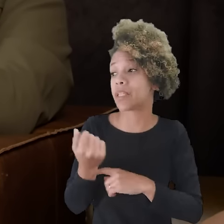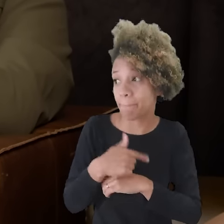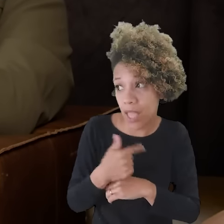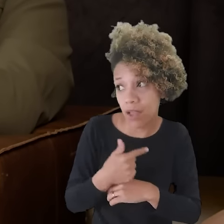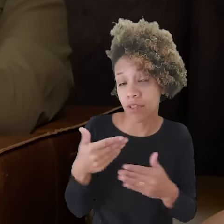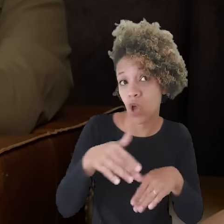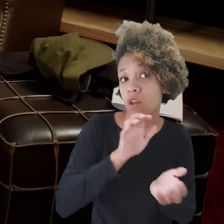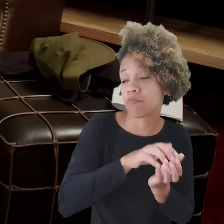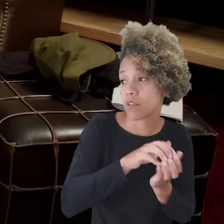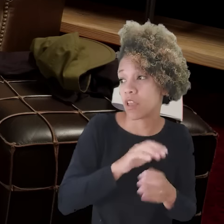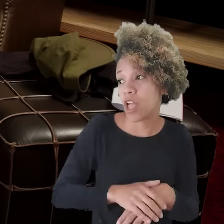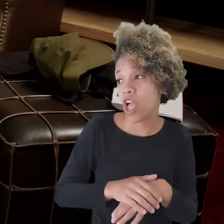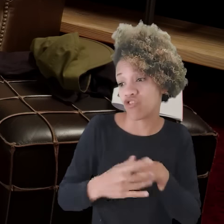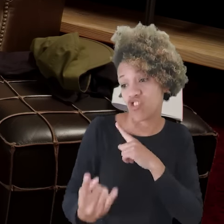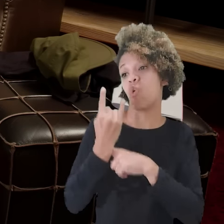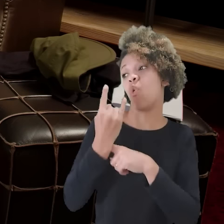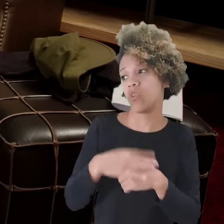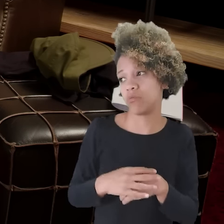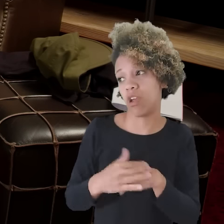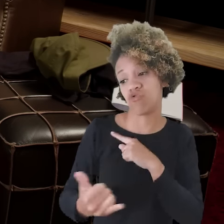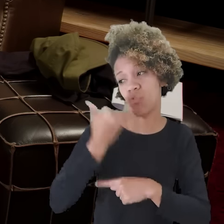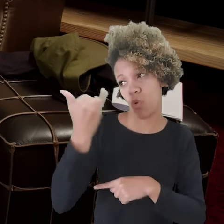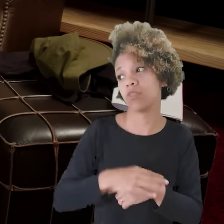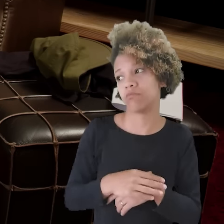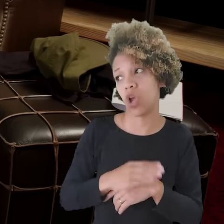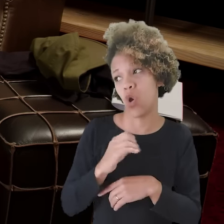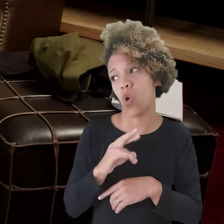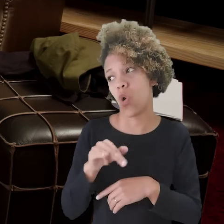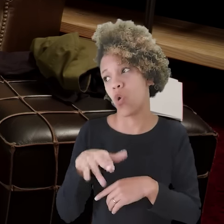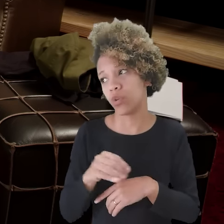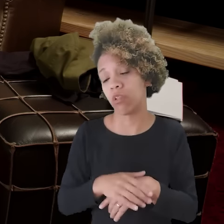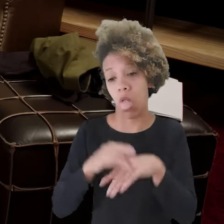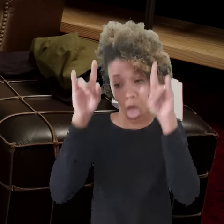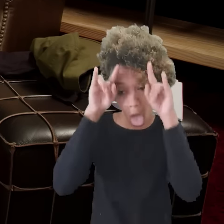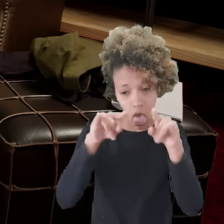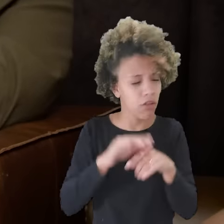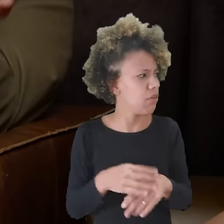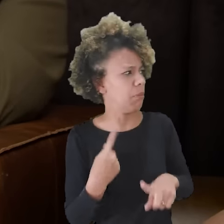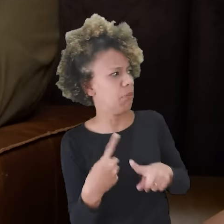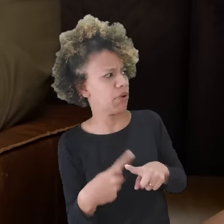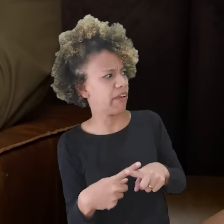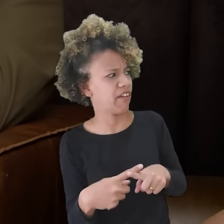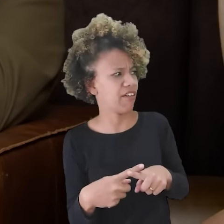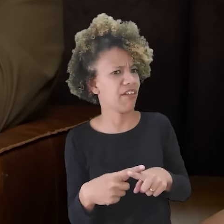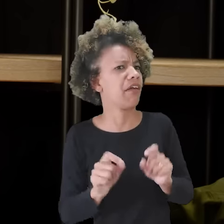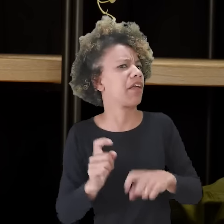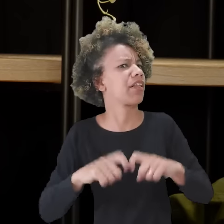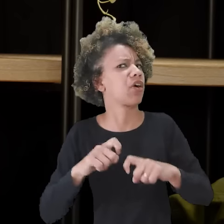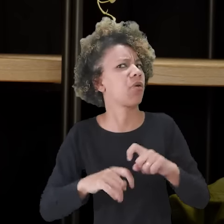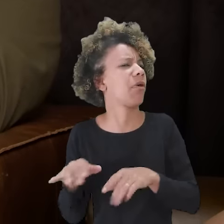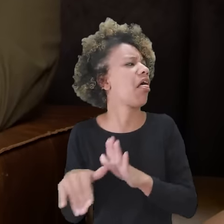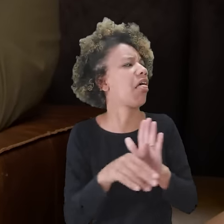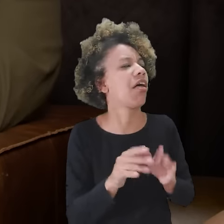tá no Recife agora atualmente é de corno né que o pessoal tá falando lá que esse leva Gaia agora porque não sei quem tá comendo